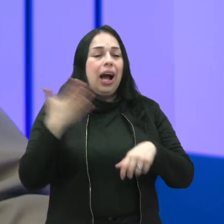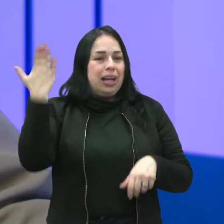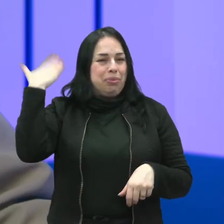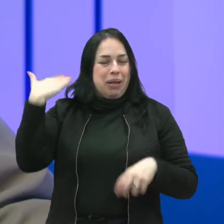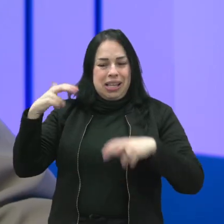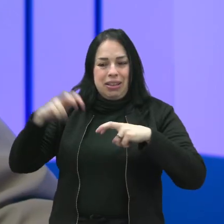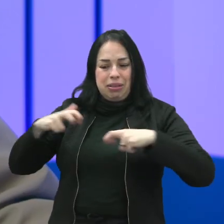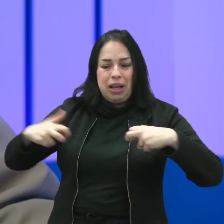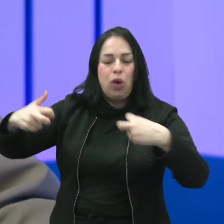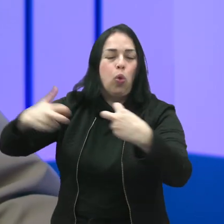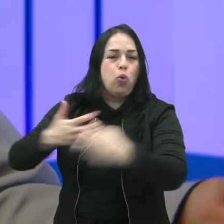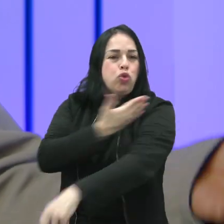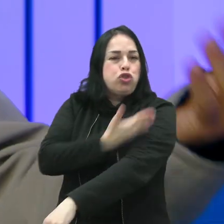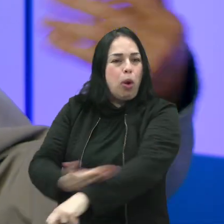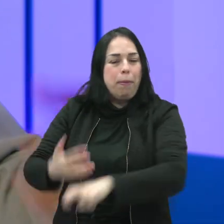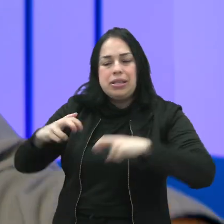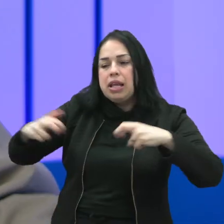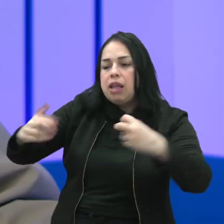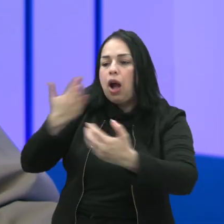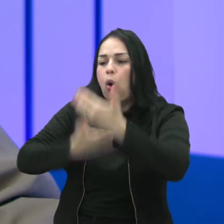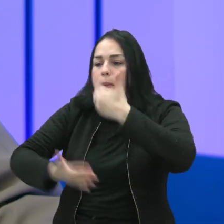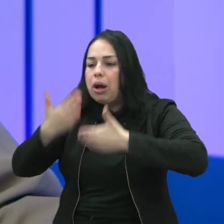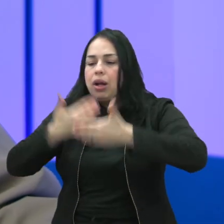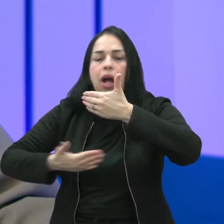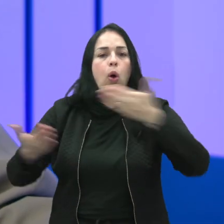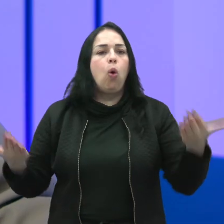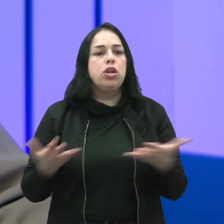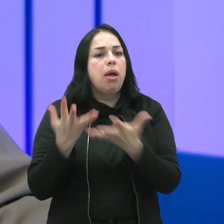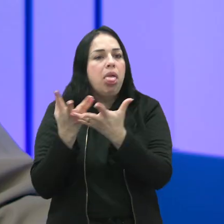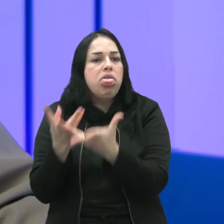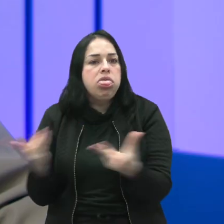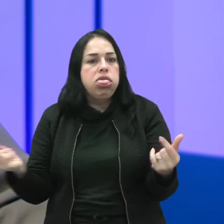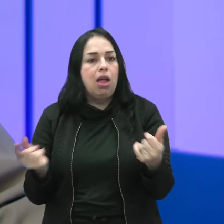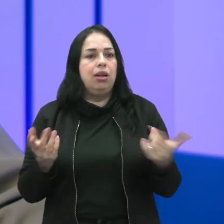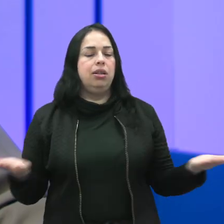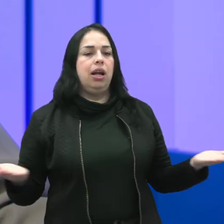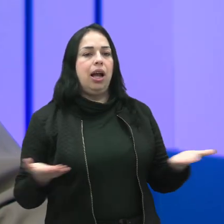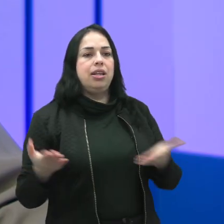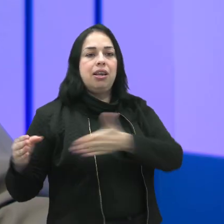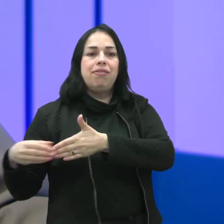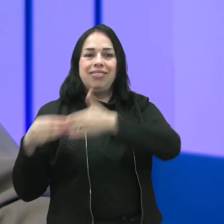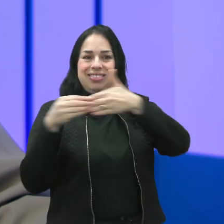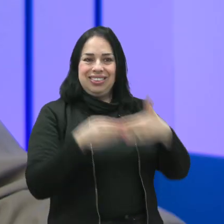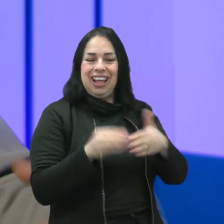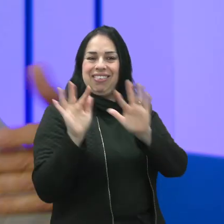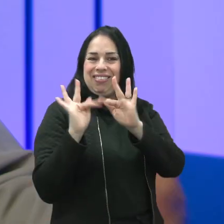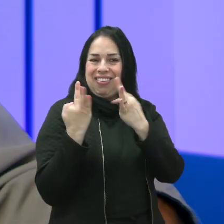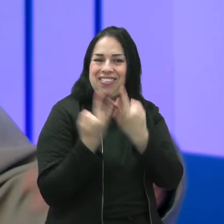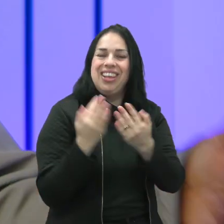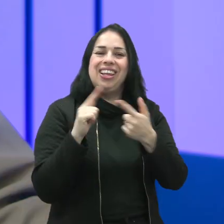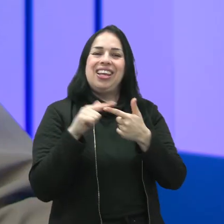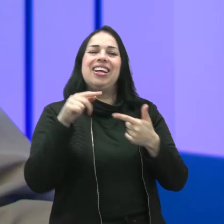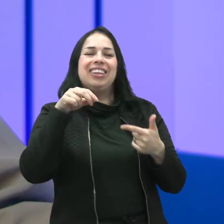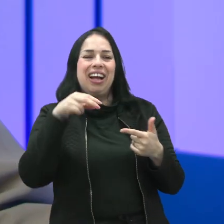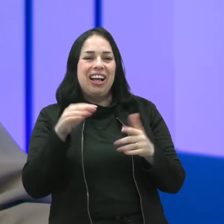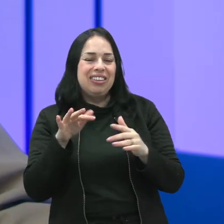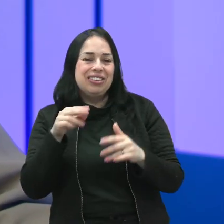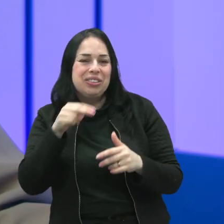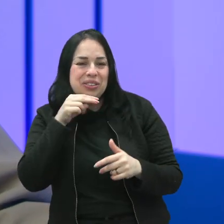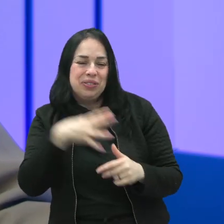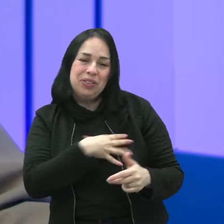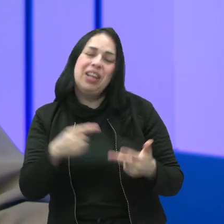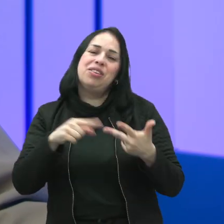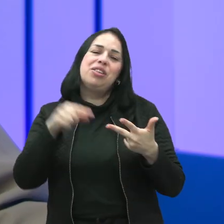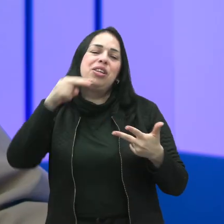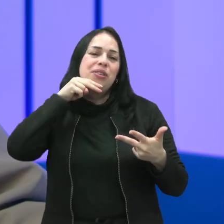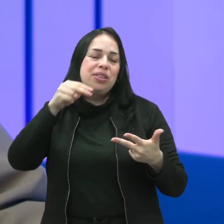alimentos. E a gente perdeu isso. Então, é um resgate que a gente faz. Quando a gente vai para a feira, a gente leva a família, né? Então leva os filhos, leva os netos, e é uma forma